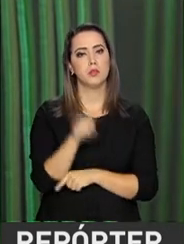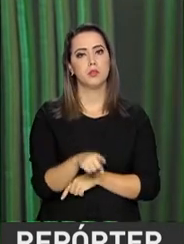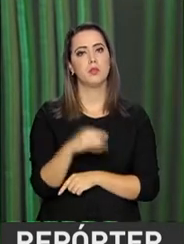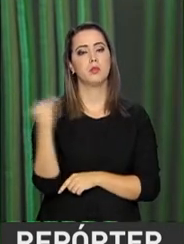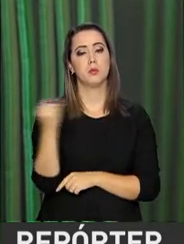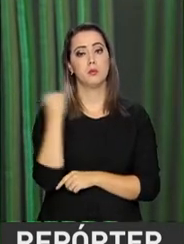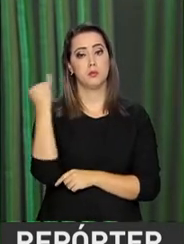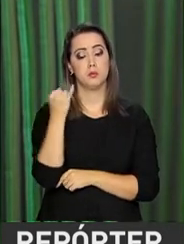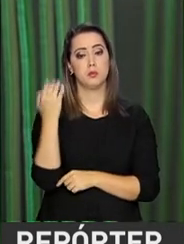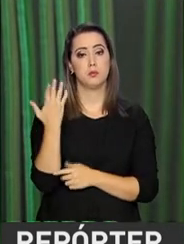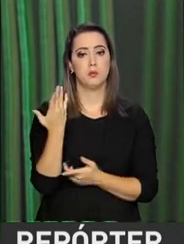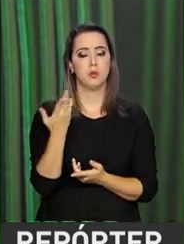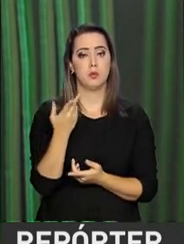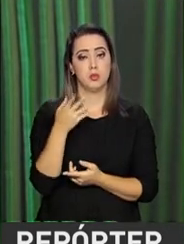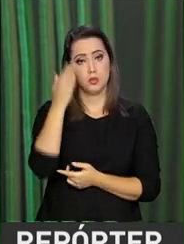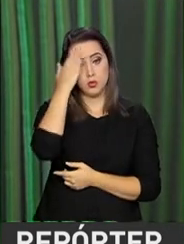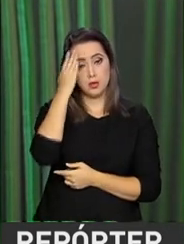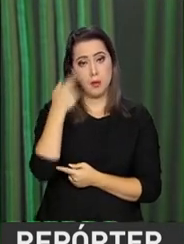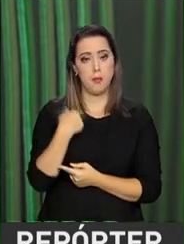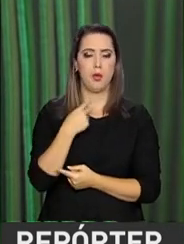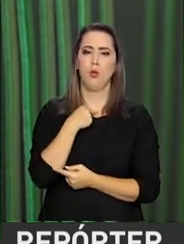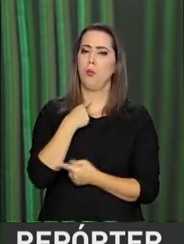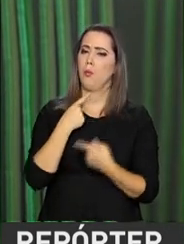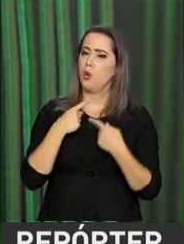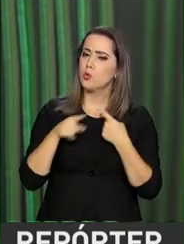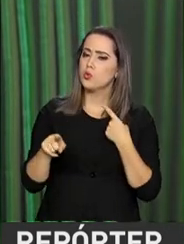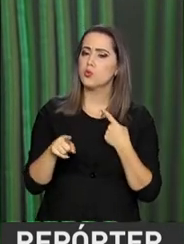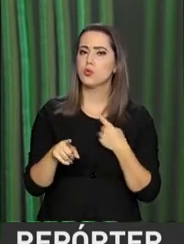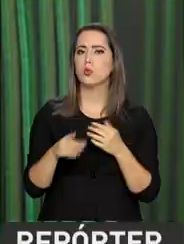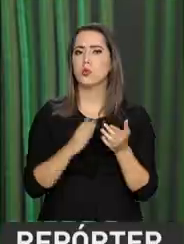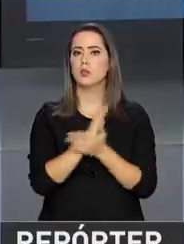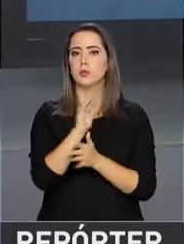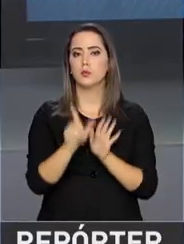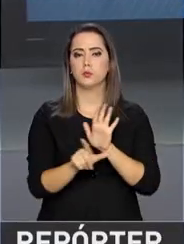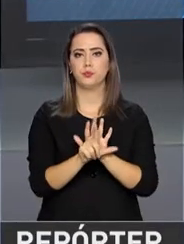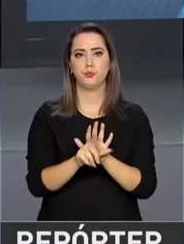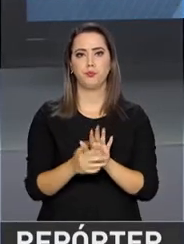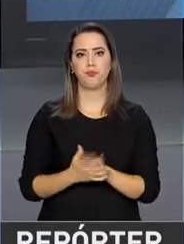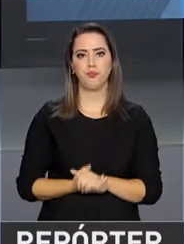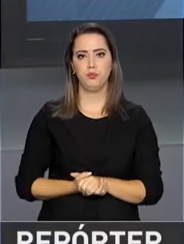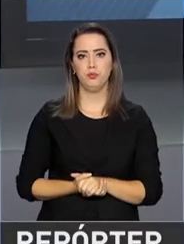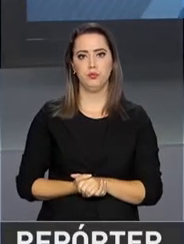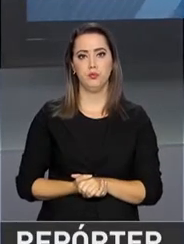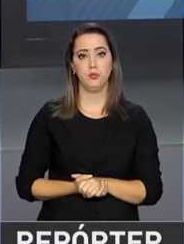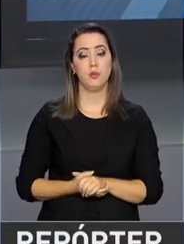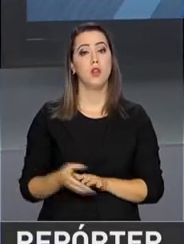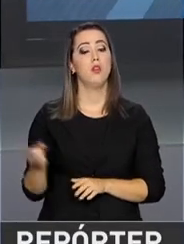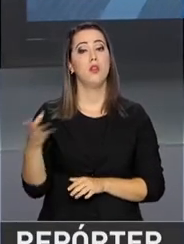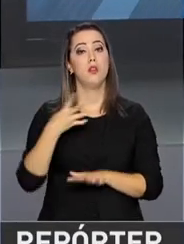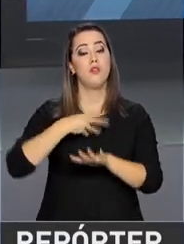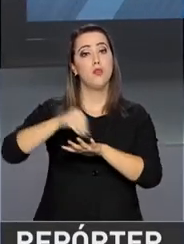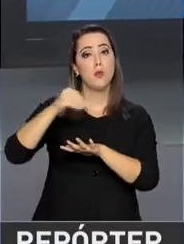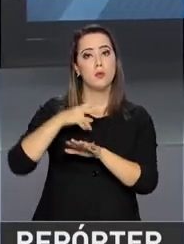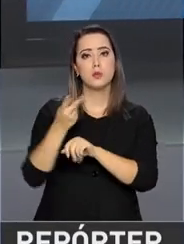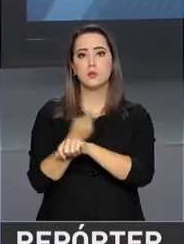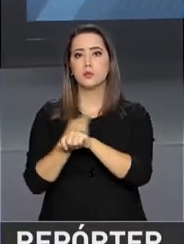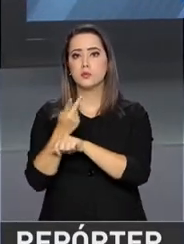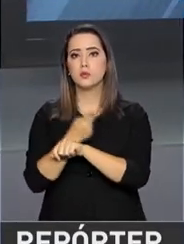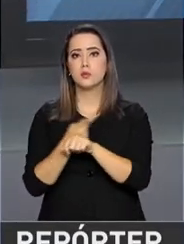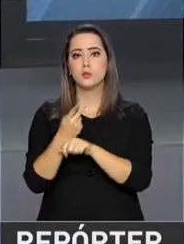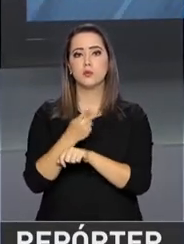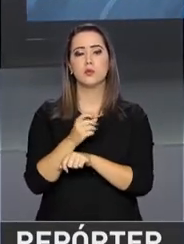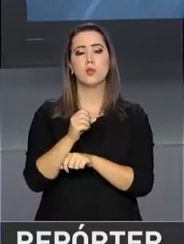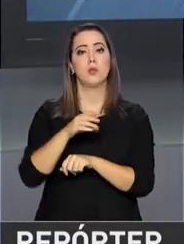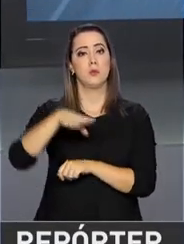fundamento para negar a aprovação a reforma da previdência agora uma informação para quem está buscando uma vaga